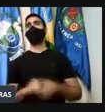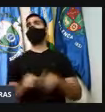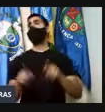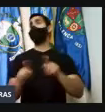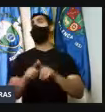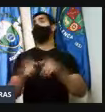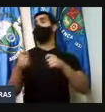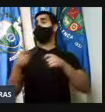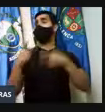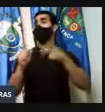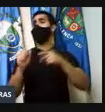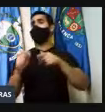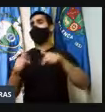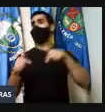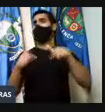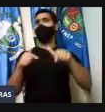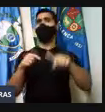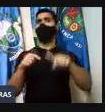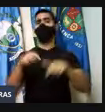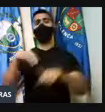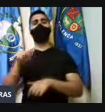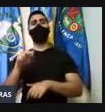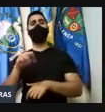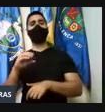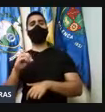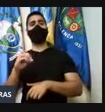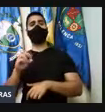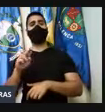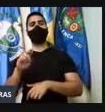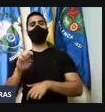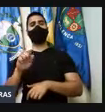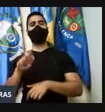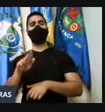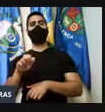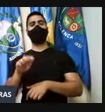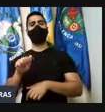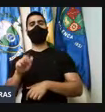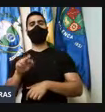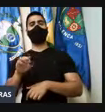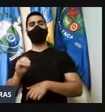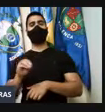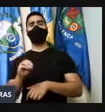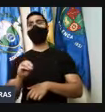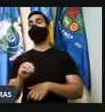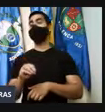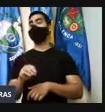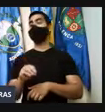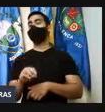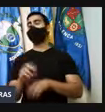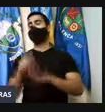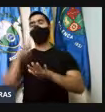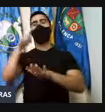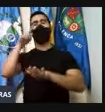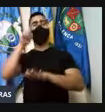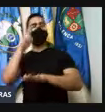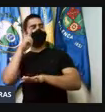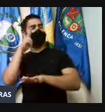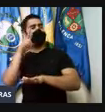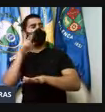nossa em cima do marco regulatório do saneamento básico. Ontem a gente acompanhou